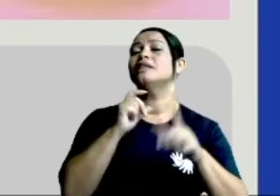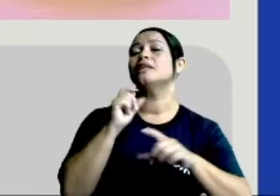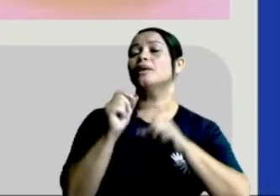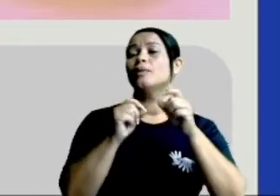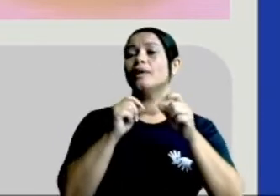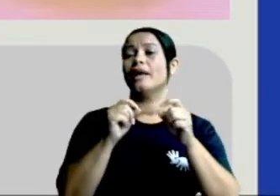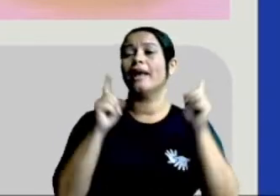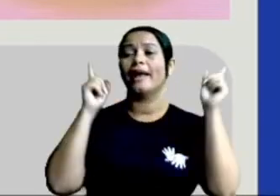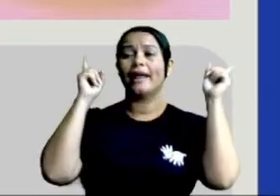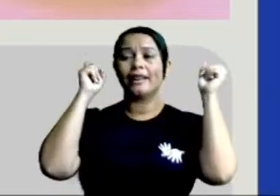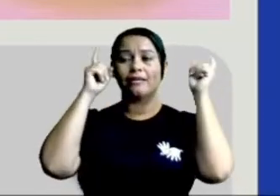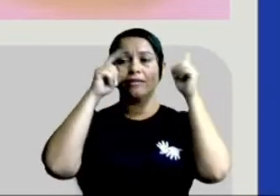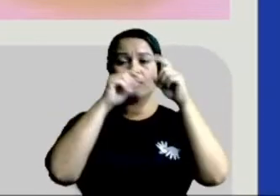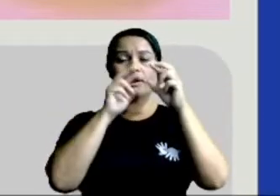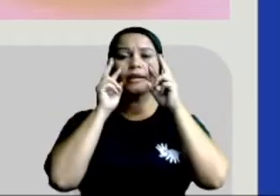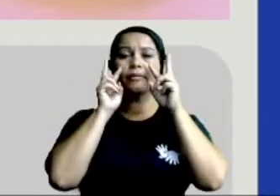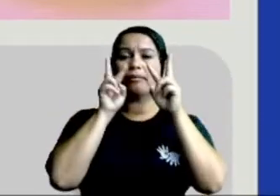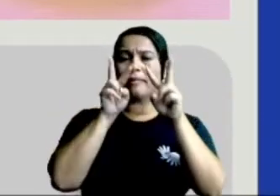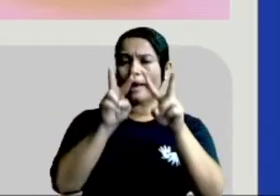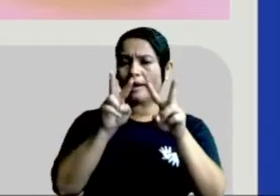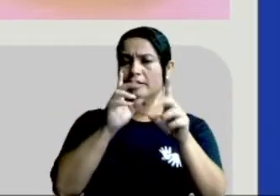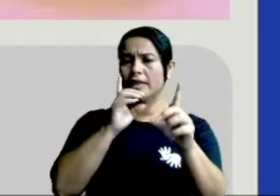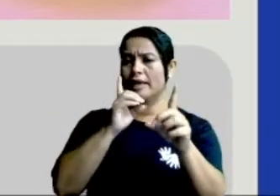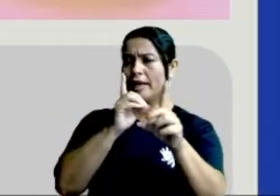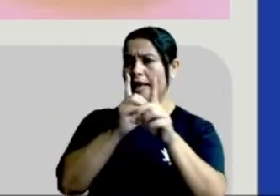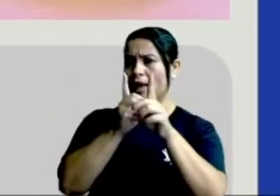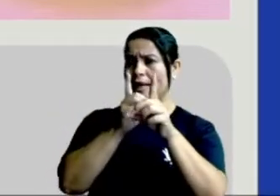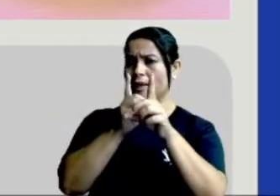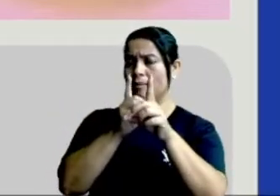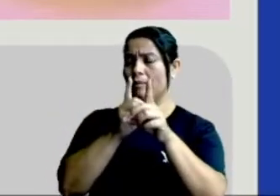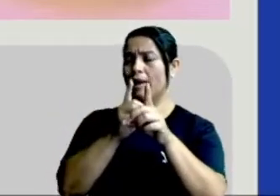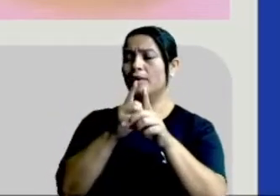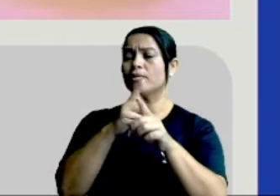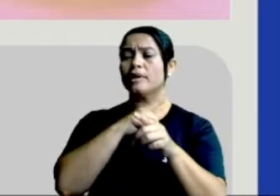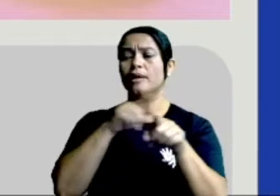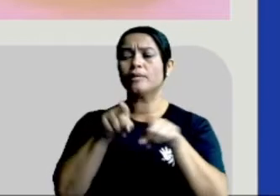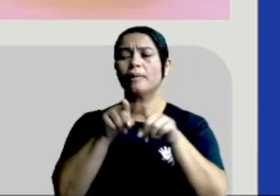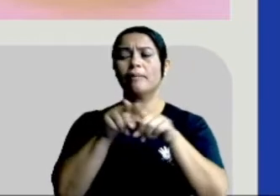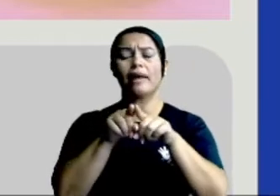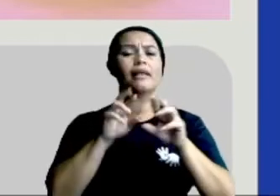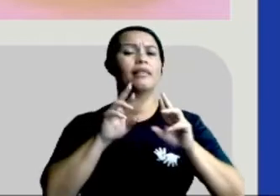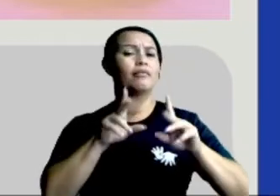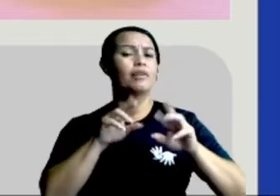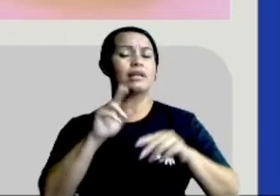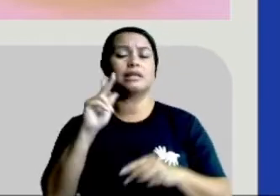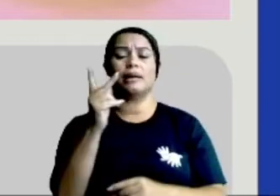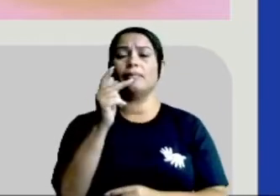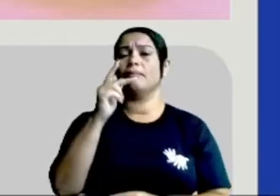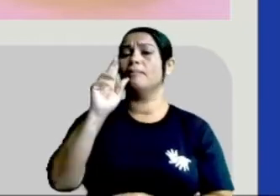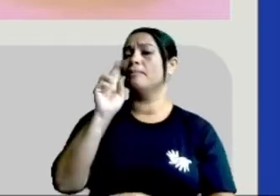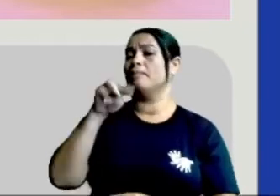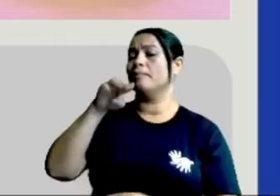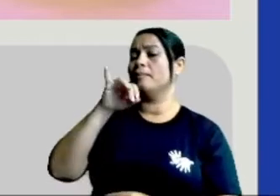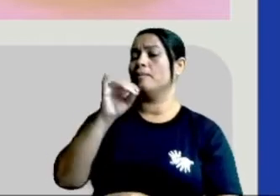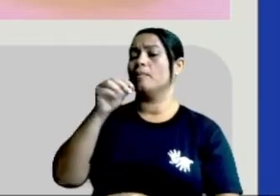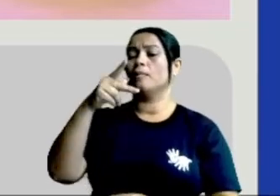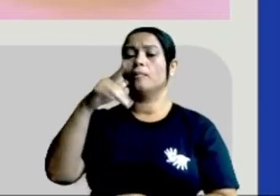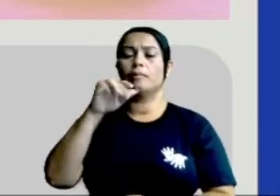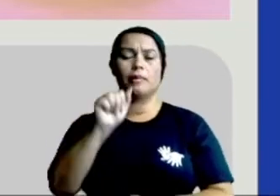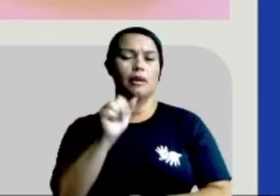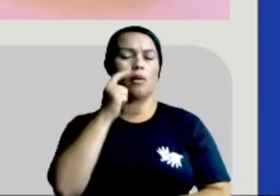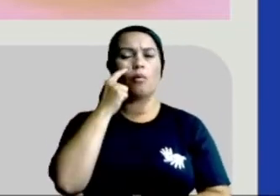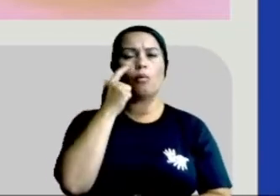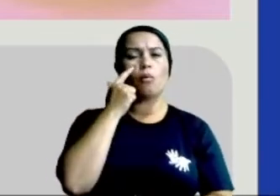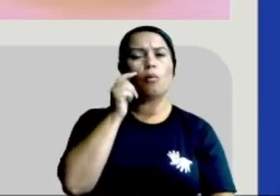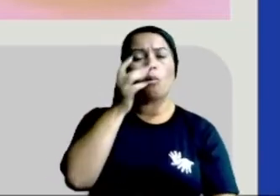que a dificuldade para enxergar de perto. Assim, ao contrário da miopia, o olho da